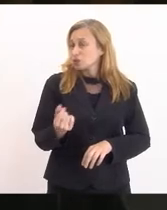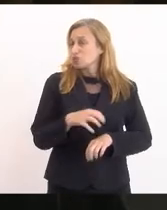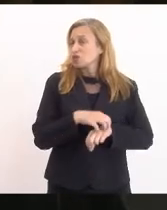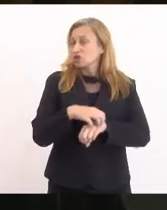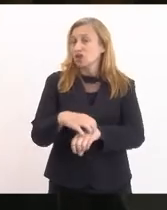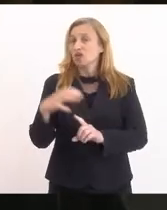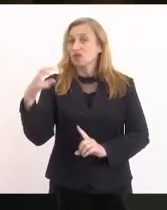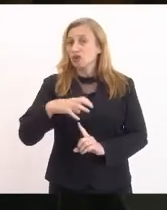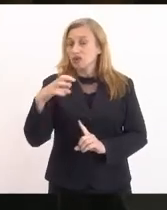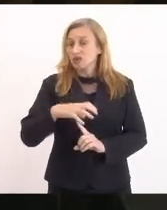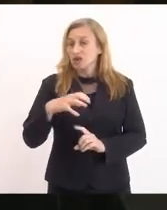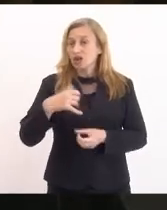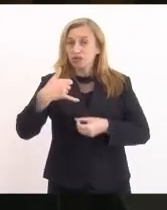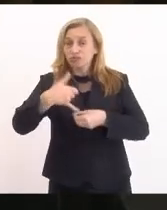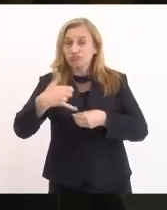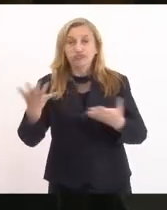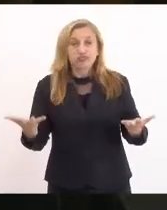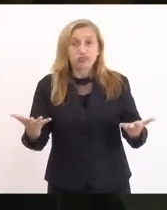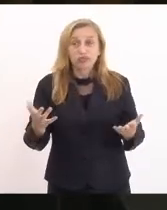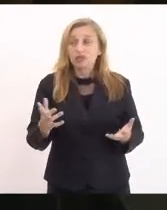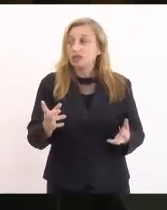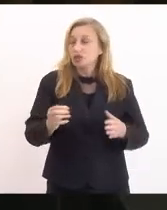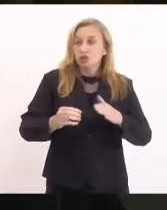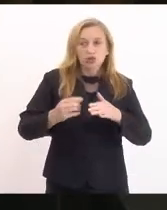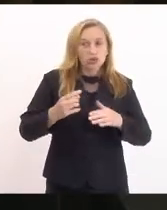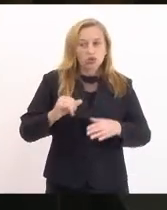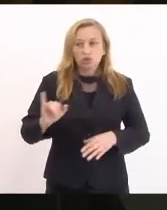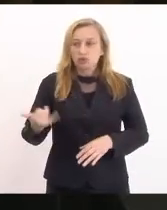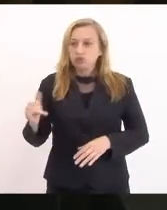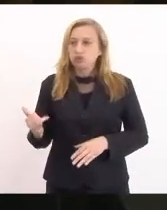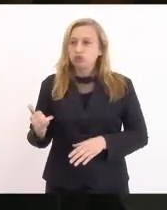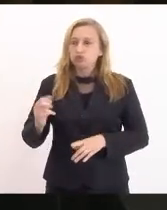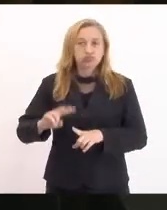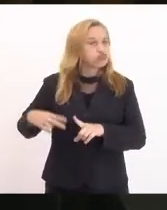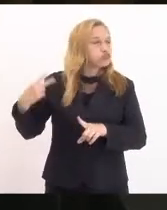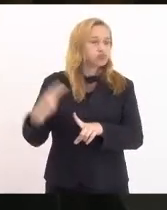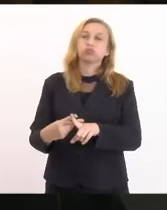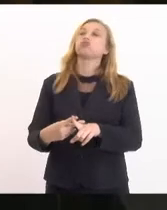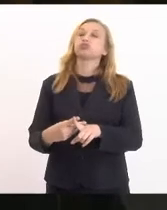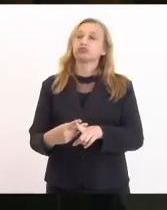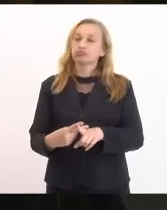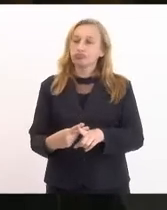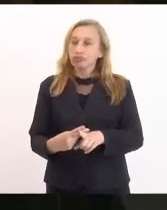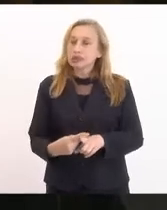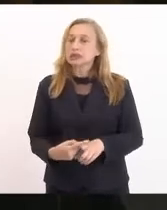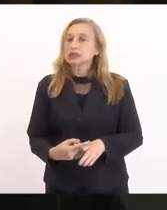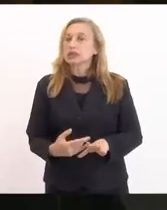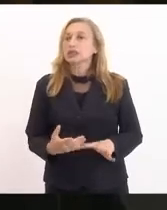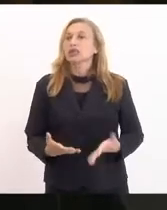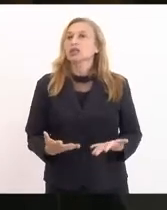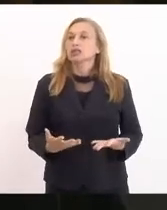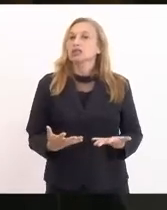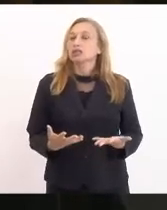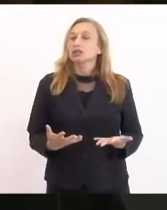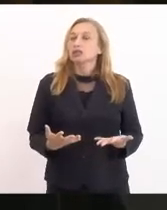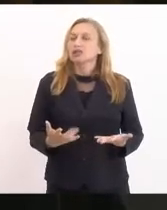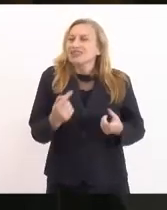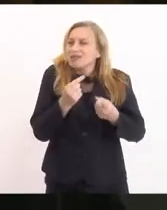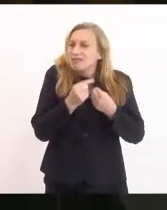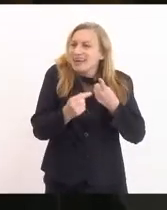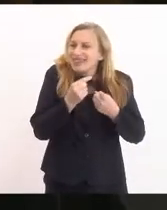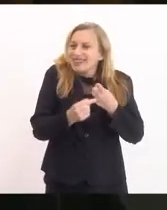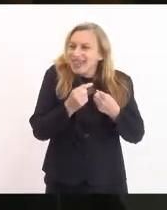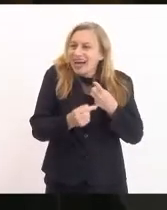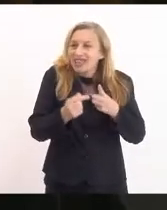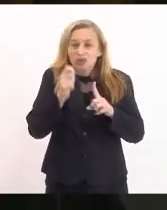combustível, a inflação dispara. Nós estamos ainda na metade